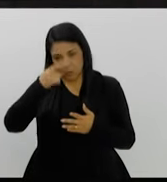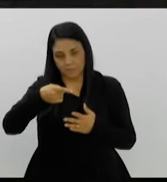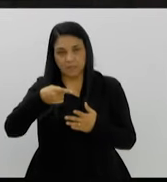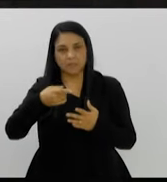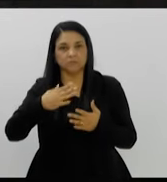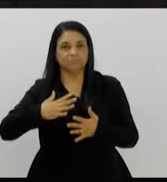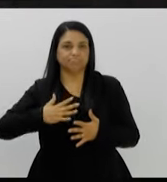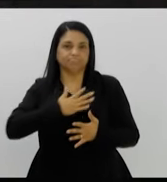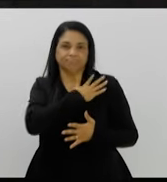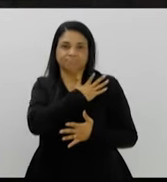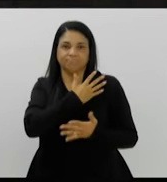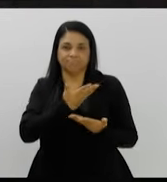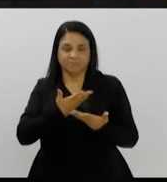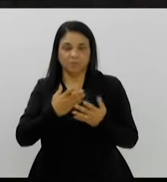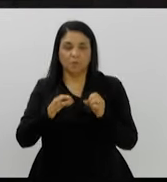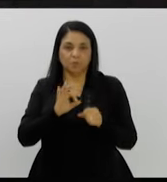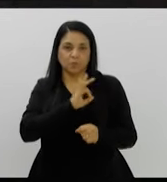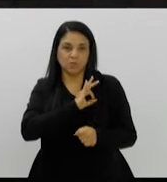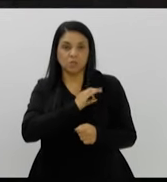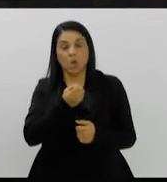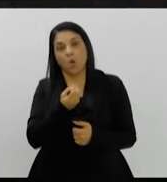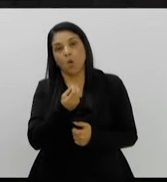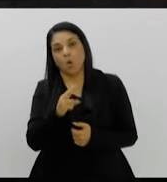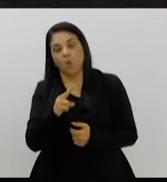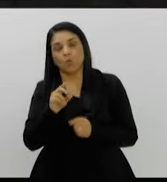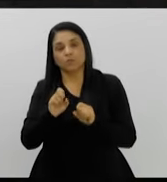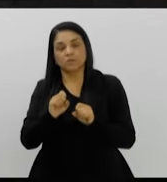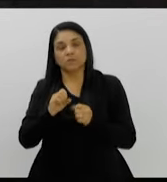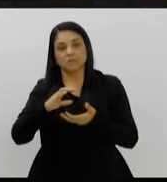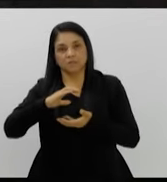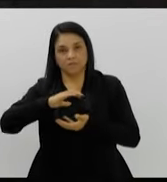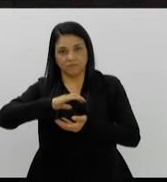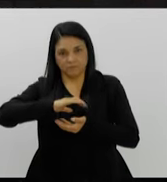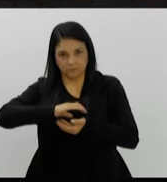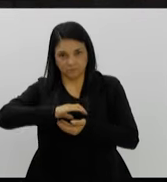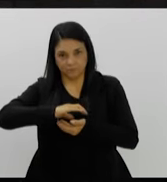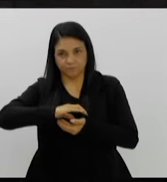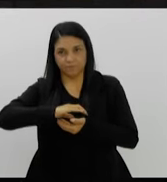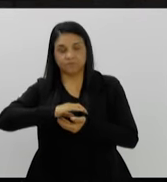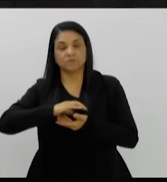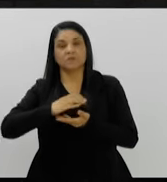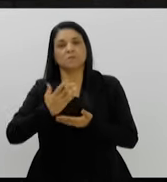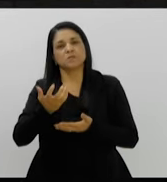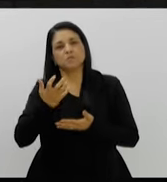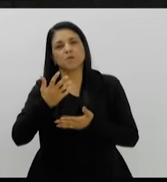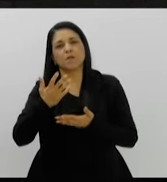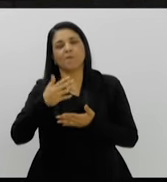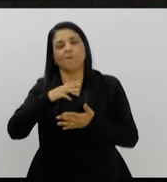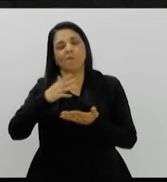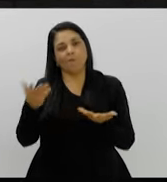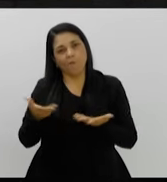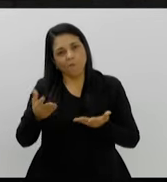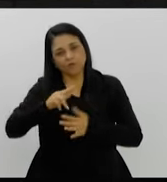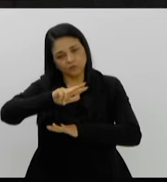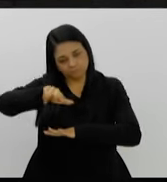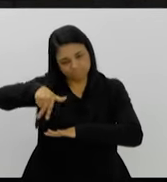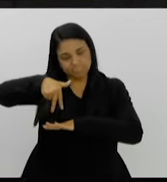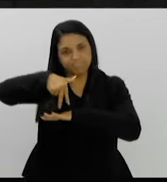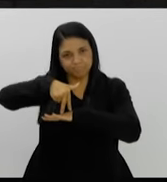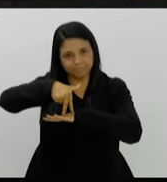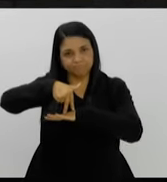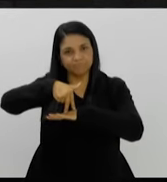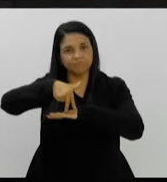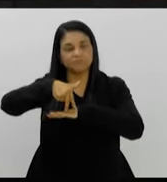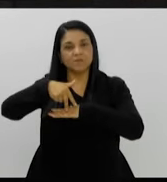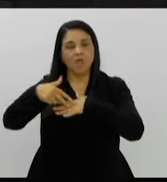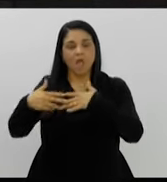ou da Defesa Civil mas eu queria aqui hoje sabe Presidente manifestar o